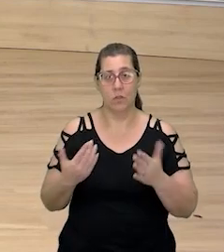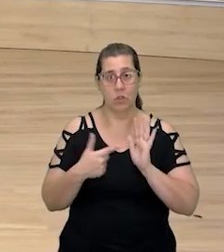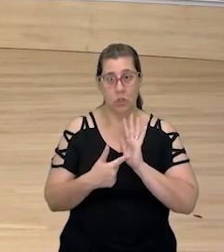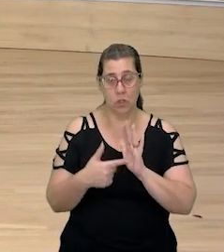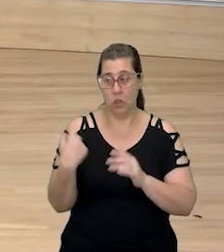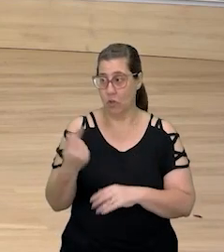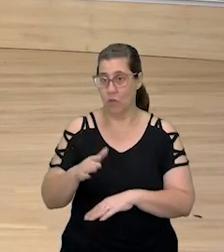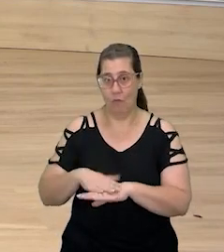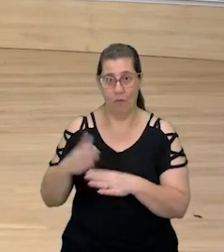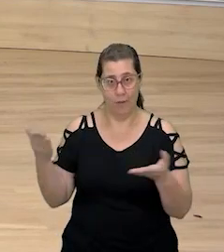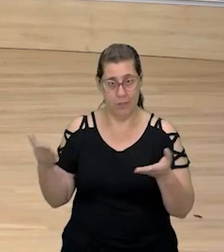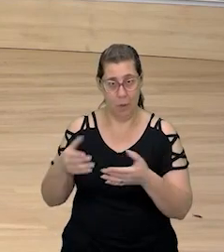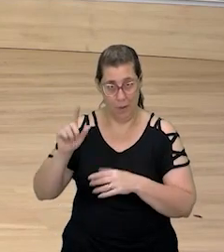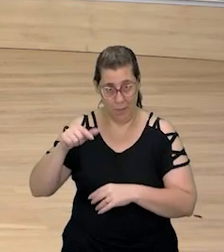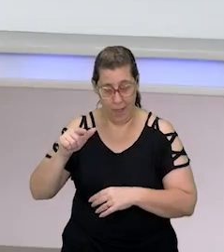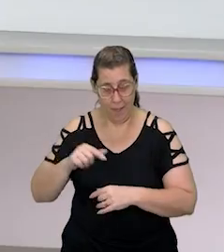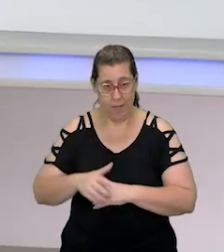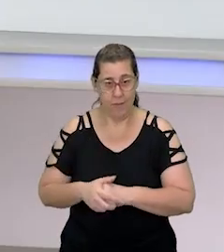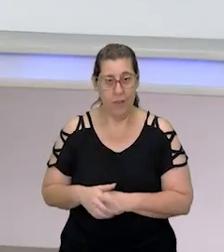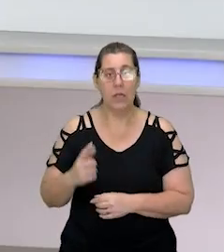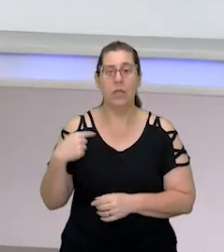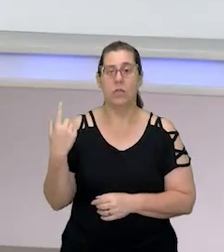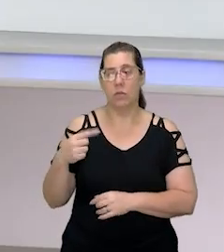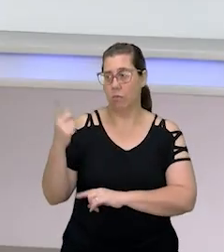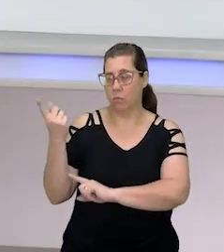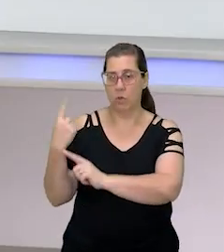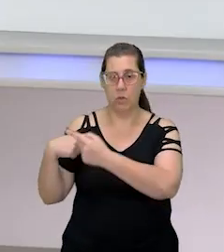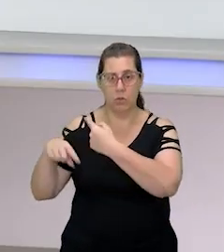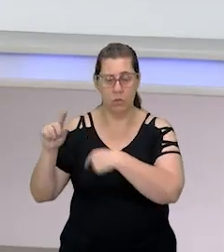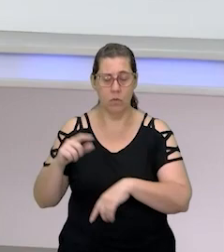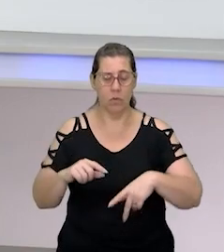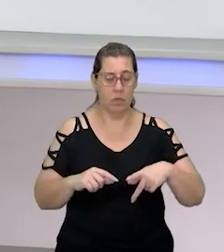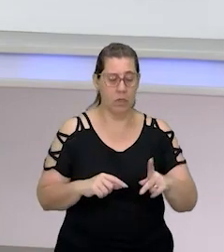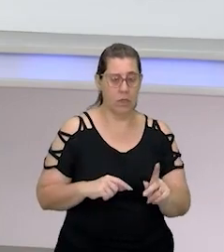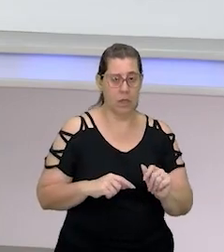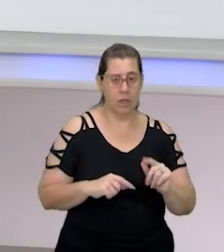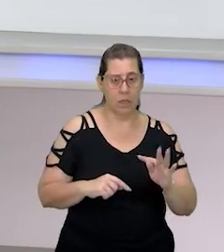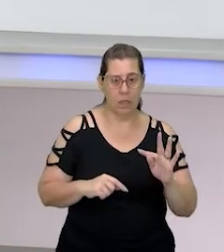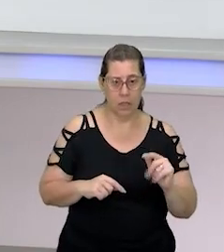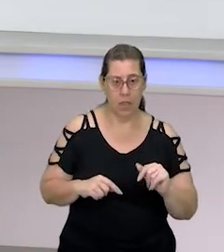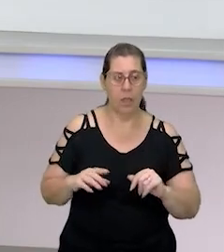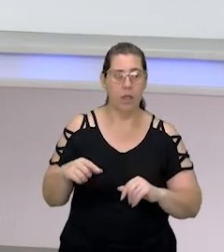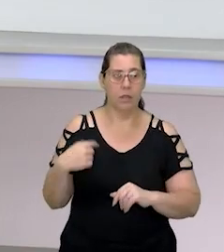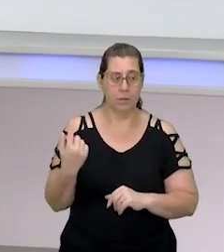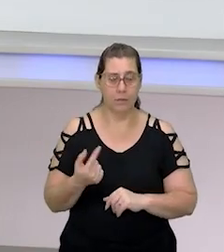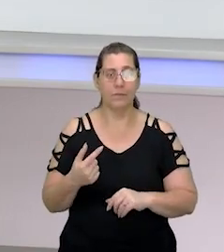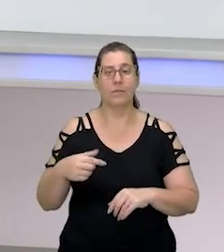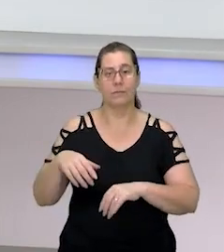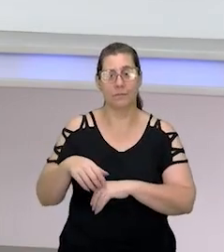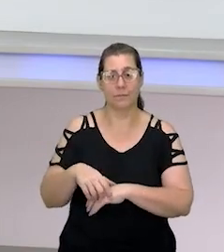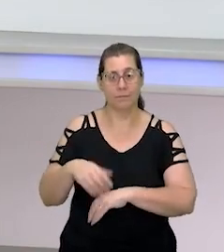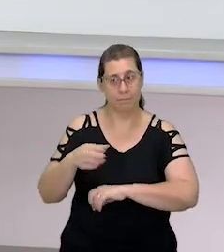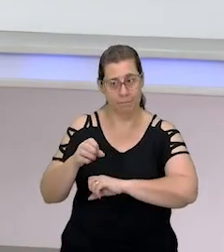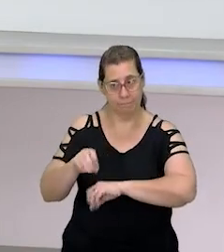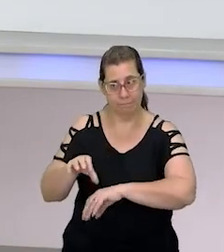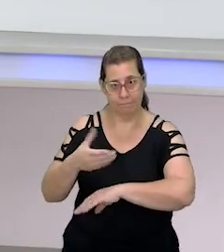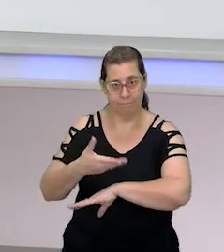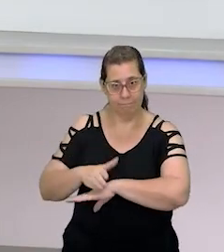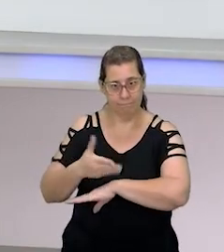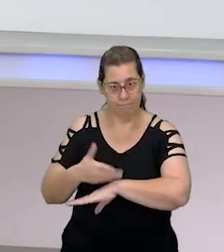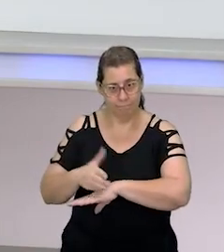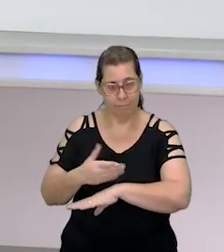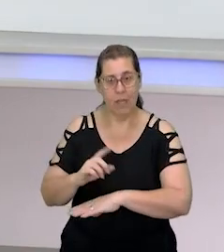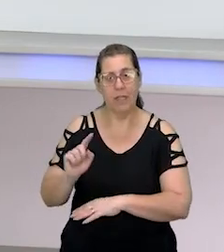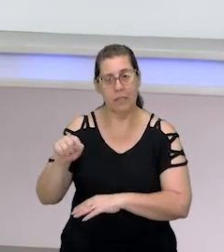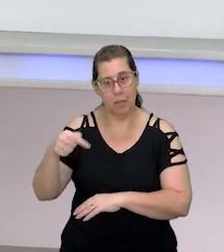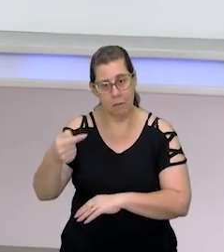fazer isso. Aqui, não é? Então é assim, nós vamos desenvolver o kata, e assim nós vamos fazer ensaio. Depois de bem